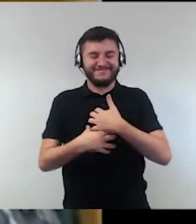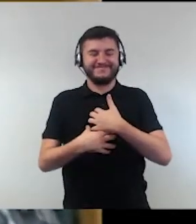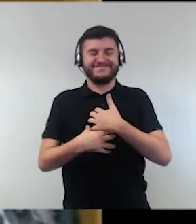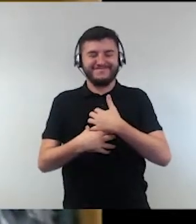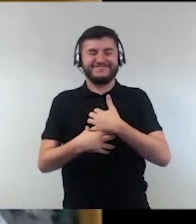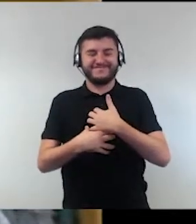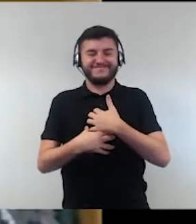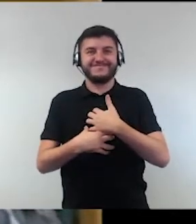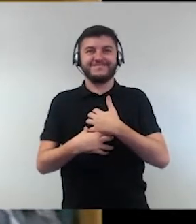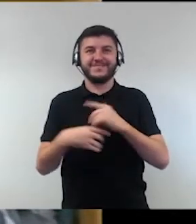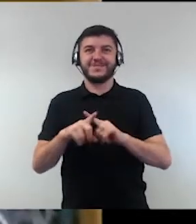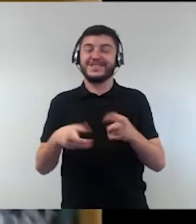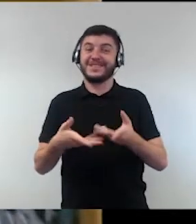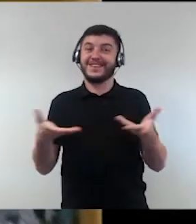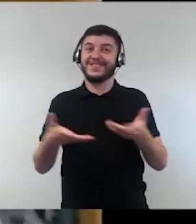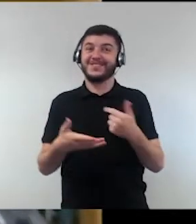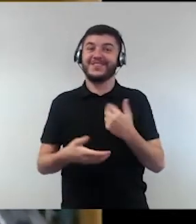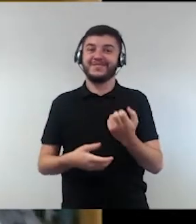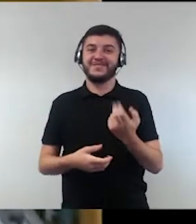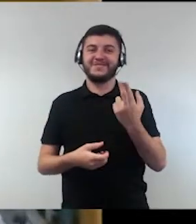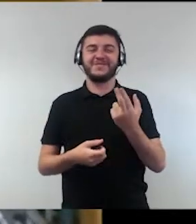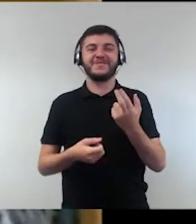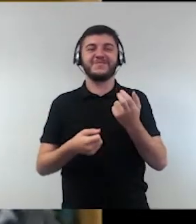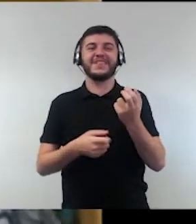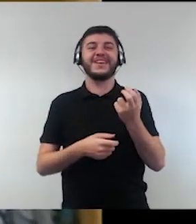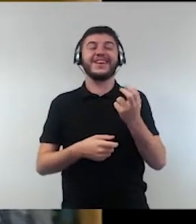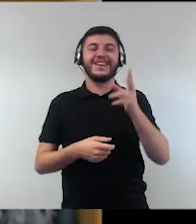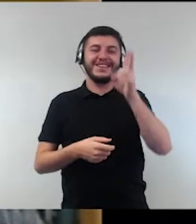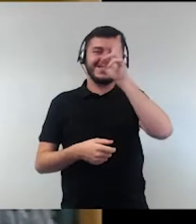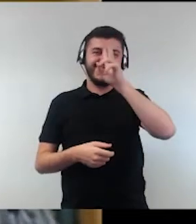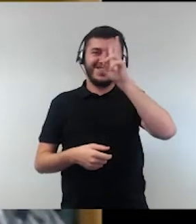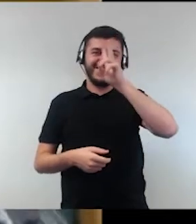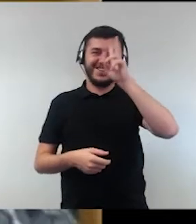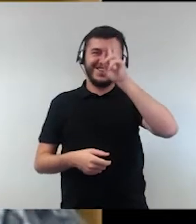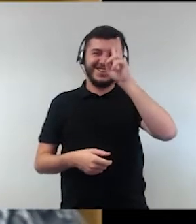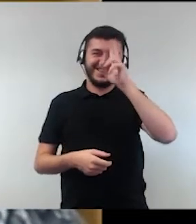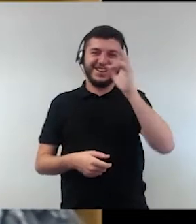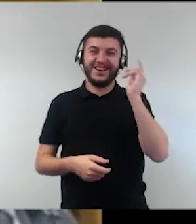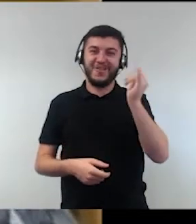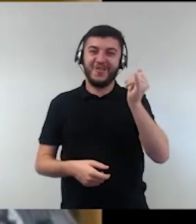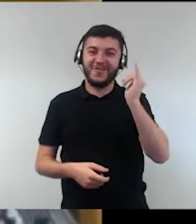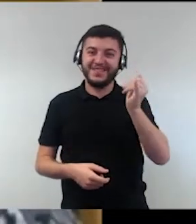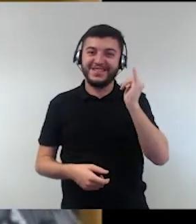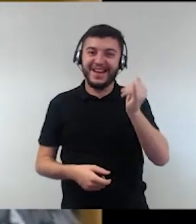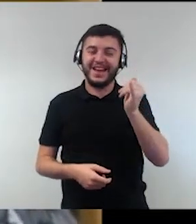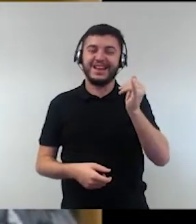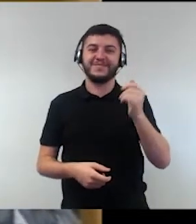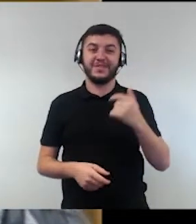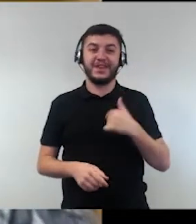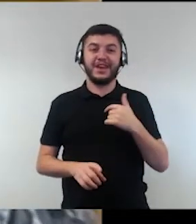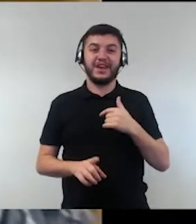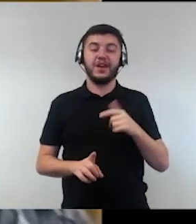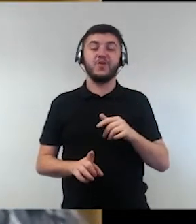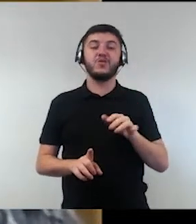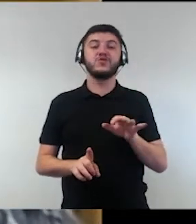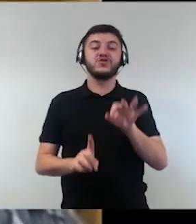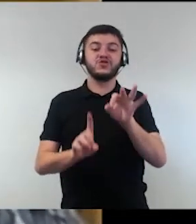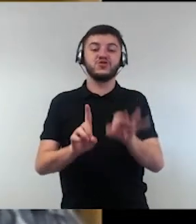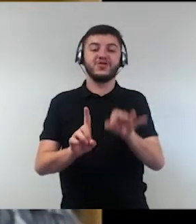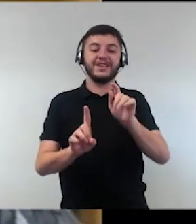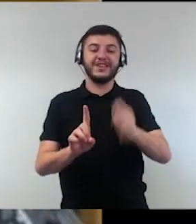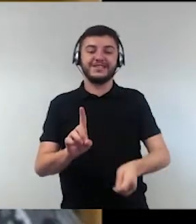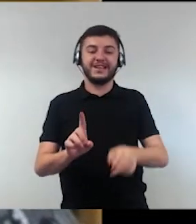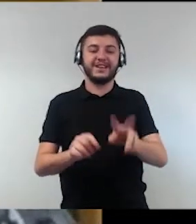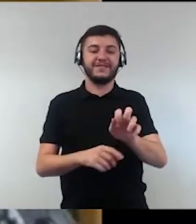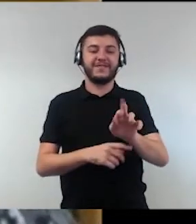vou começar contando para vocês uma história que aconteceu há alguns anos. Eu era juíza numa vara de registro público e antes